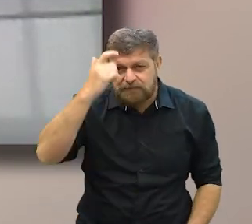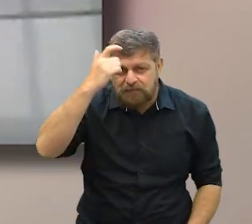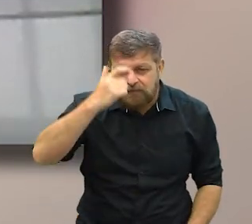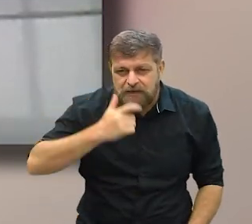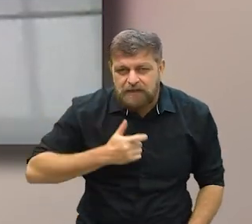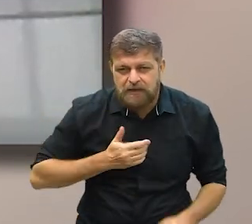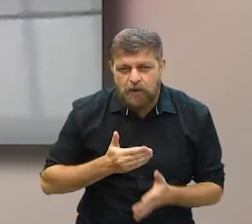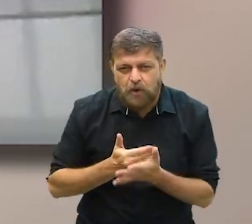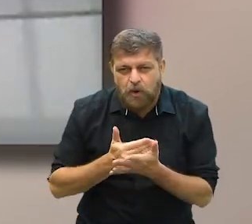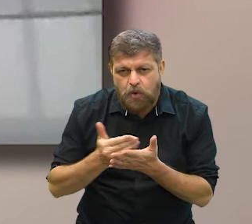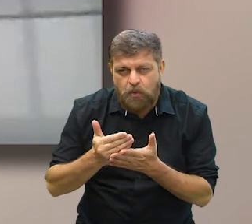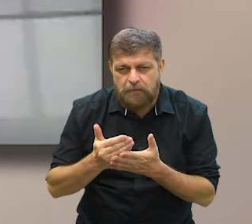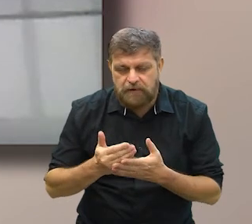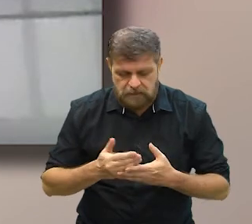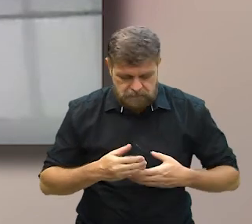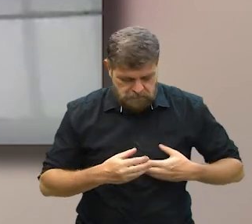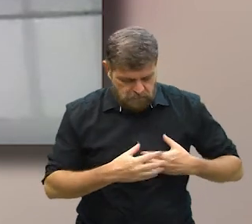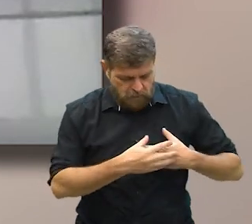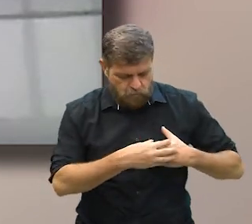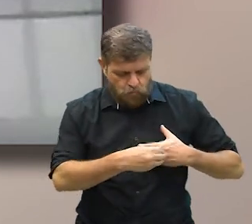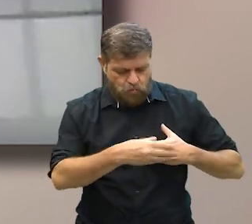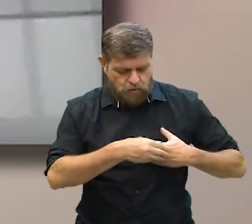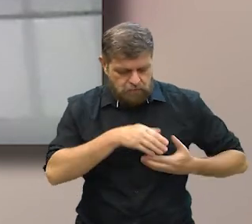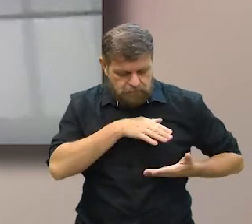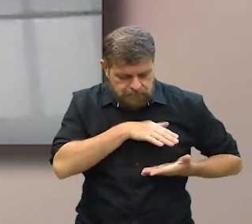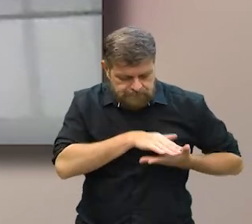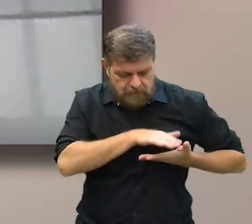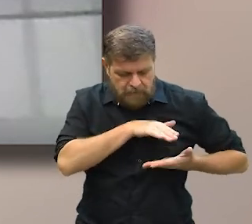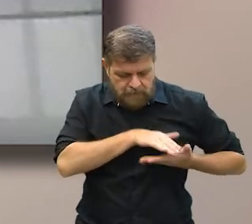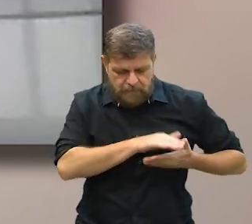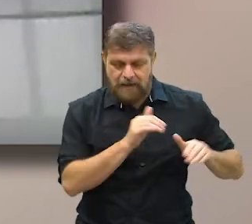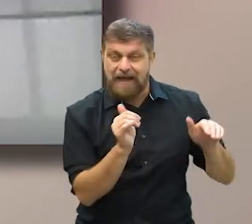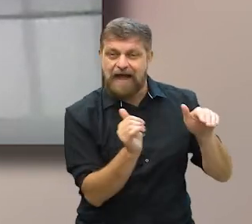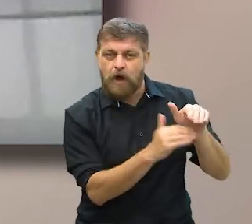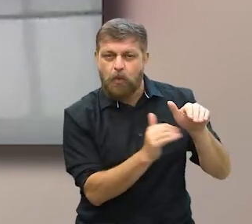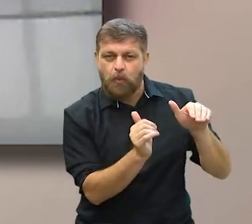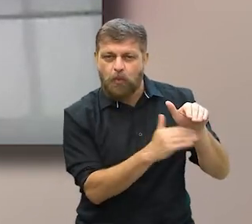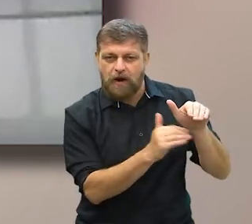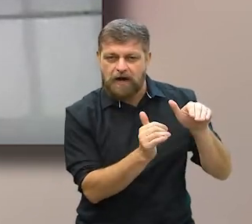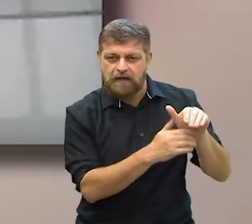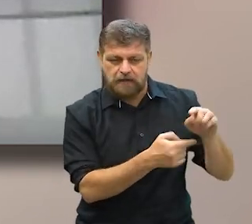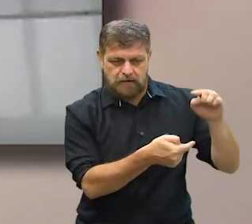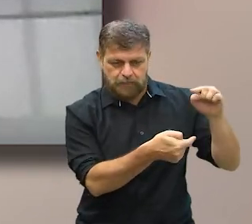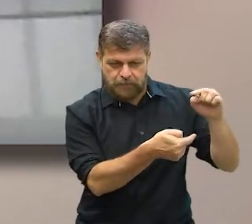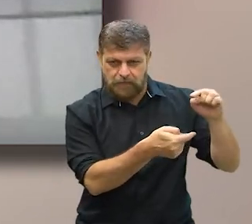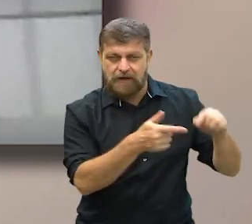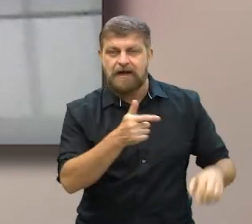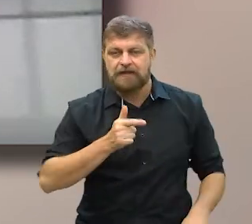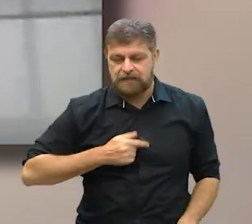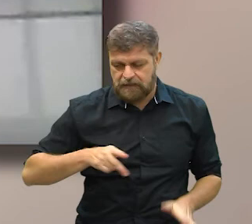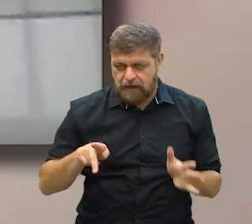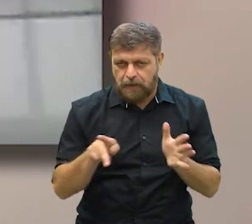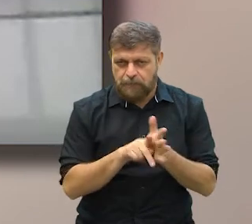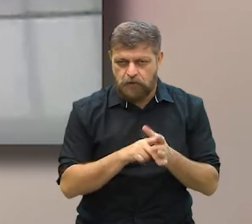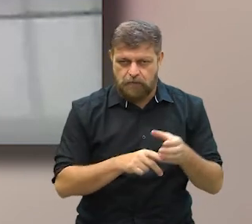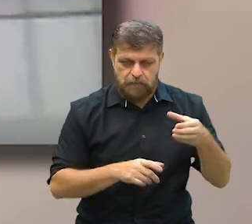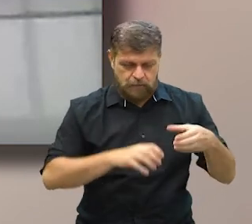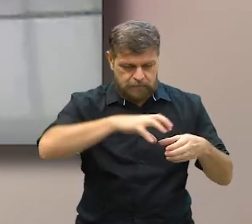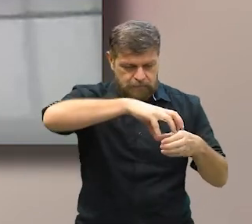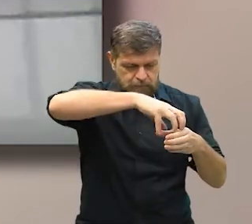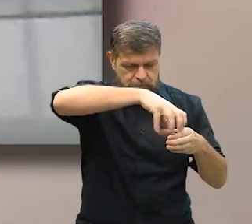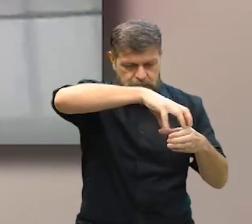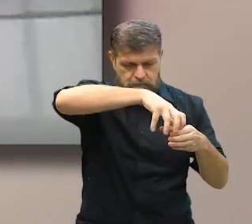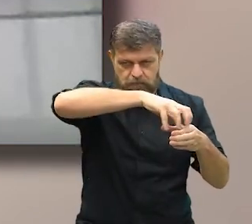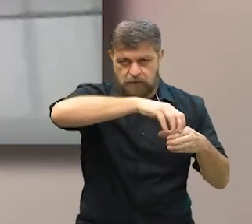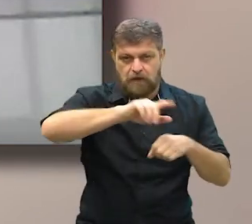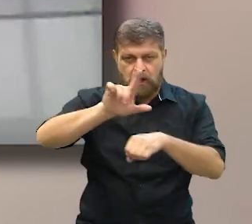é começar a ordenhar o leite, né, e guardar. Já tem aqueles potinhos próprios, né, que vendem